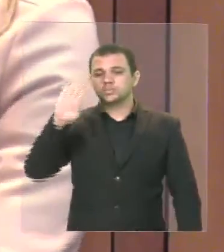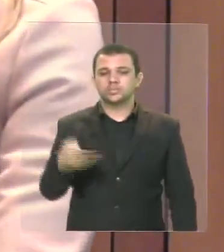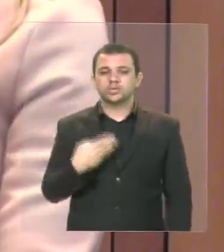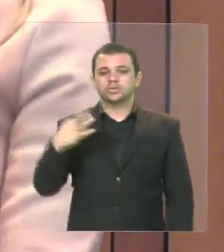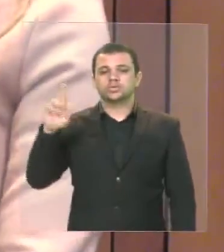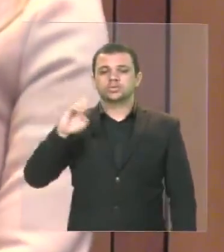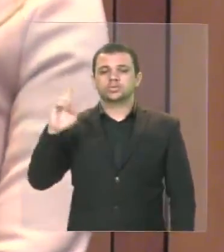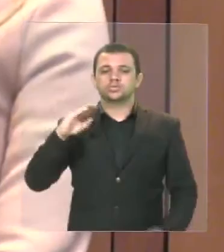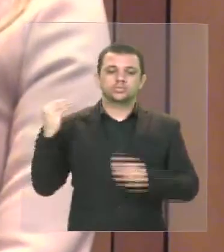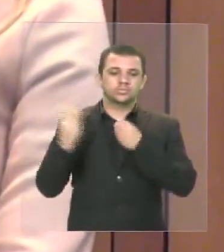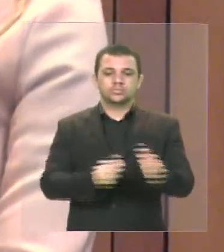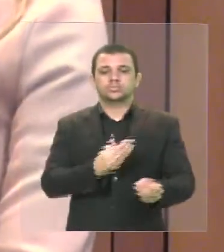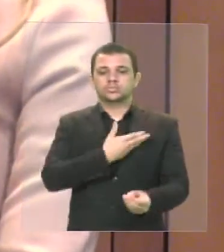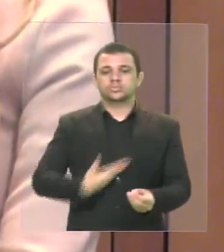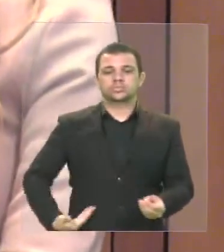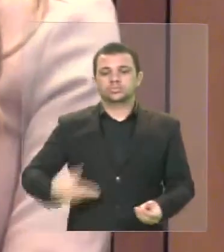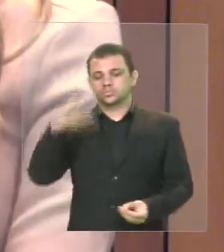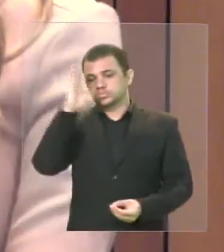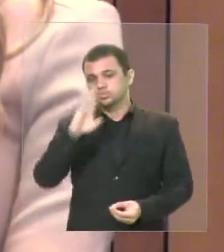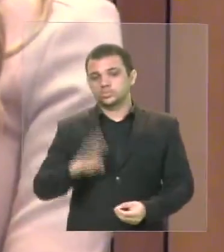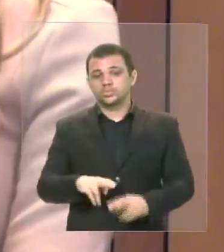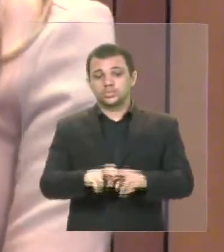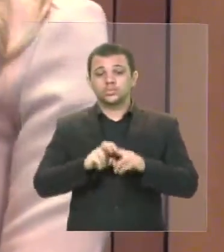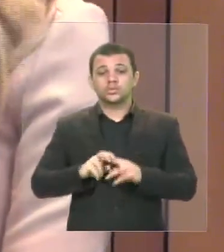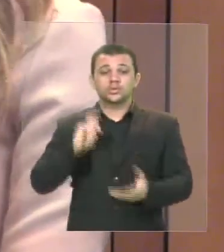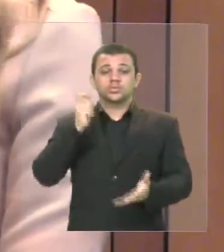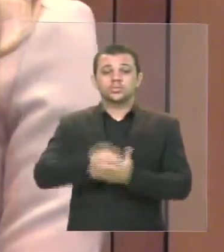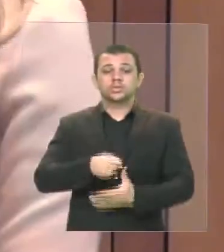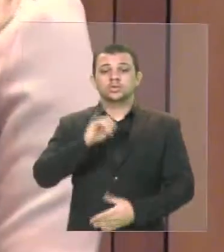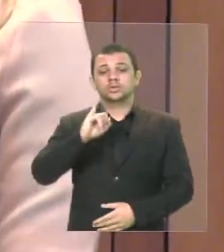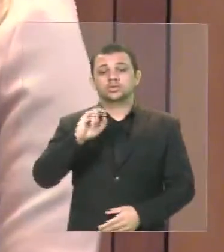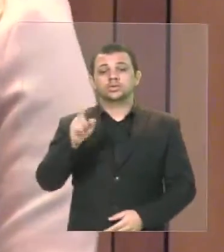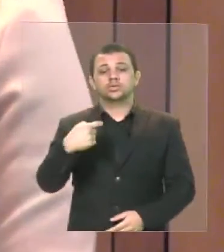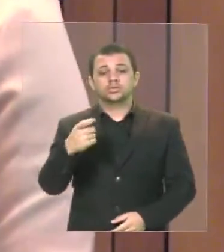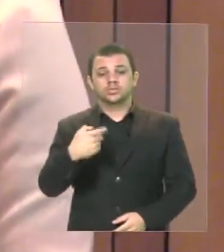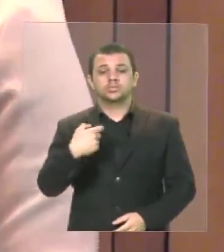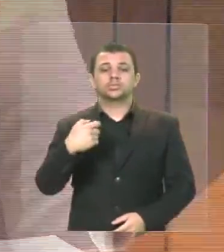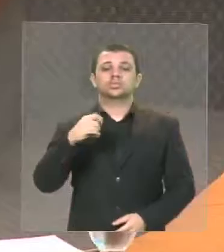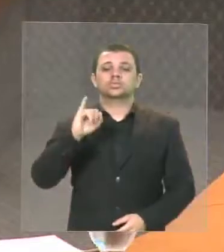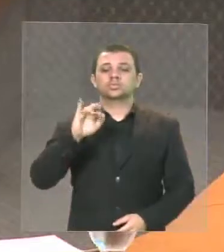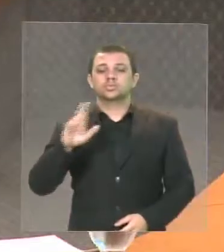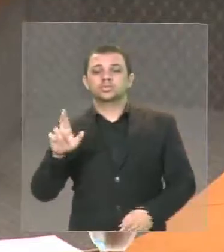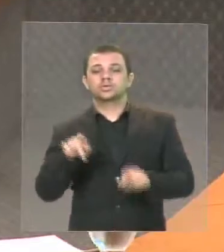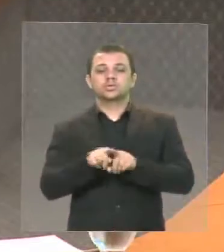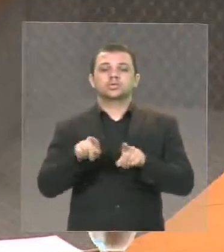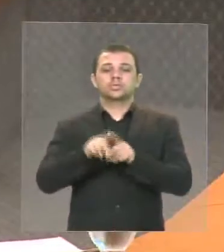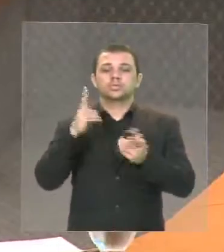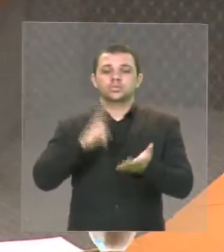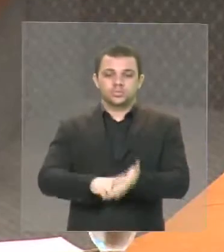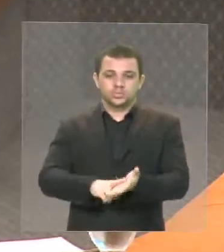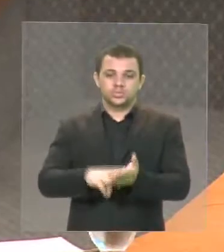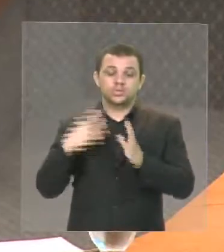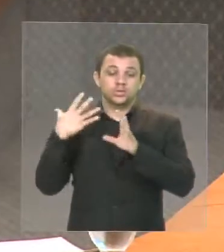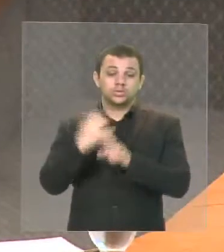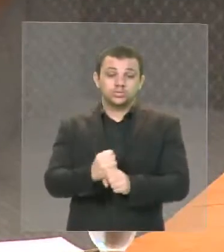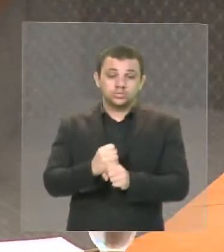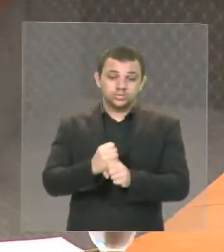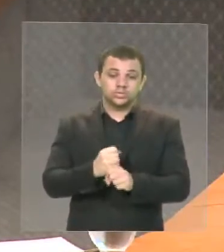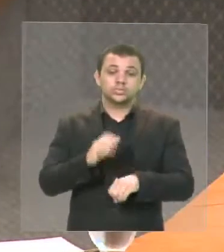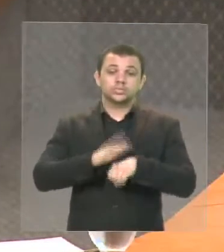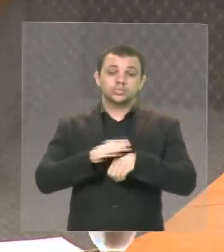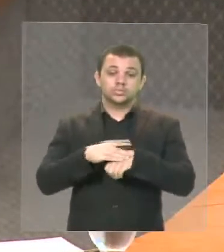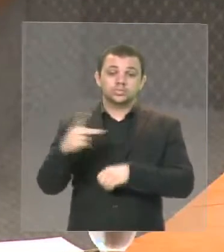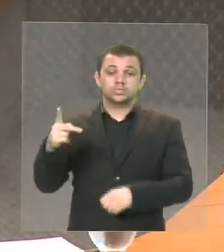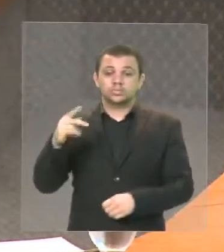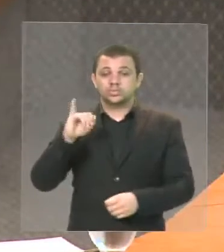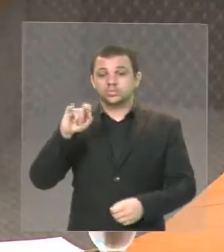de reais, fruto do pagamento do imposto de renda e multa. Desse total, da parte do imposto de renda,